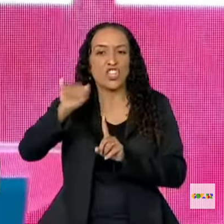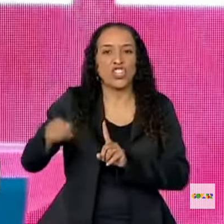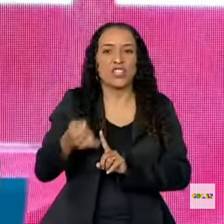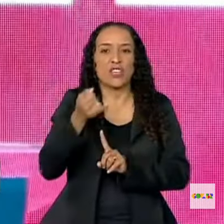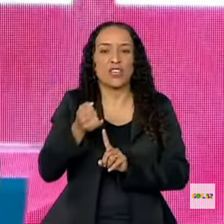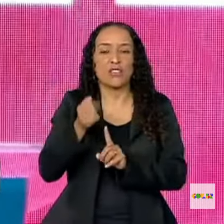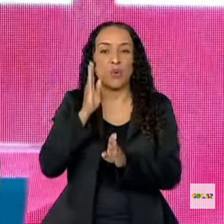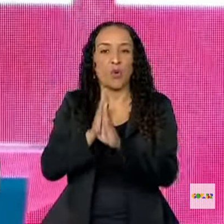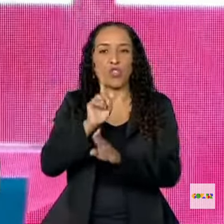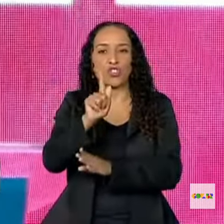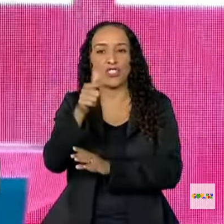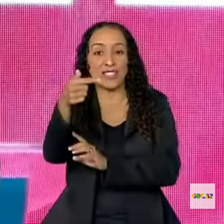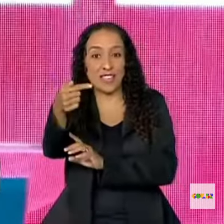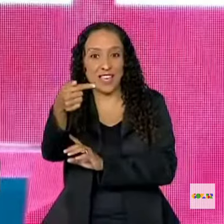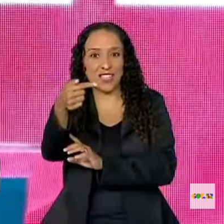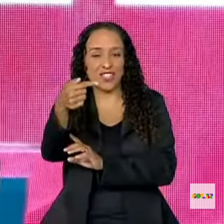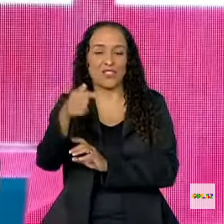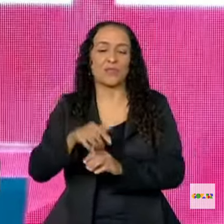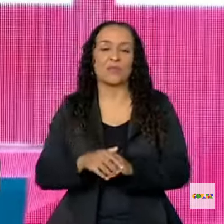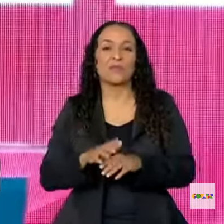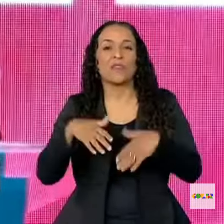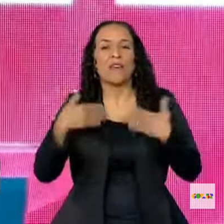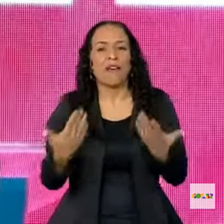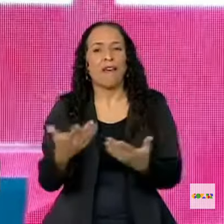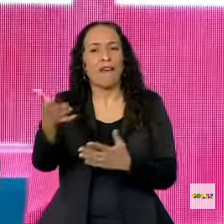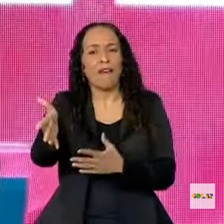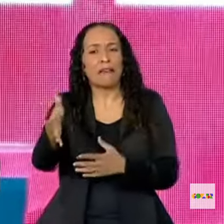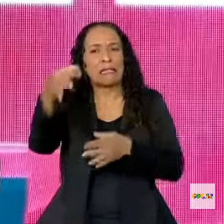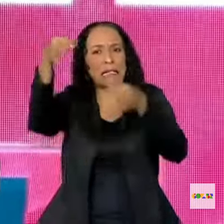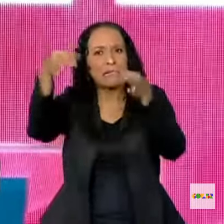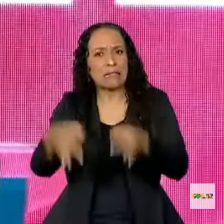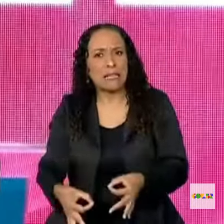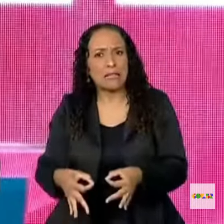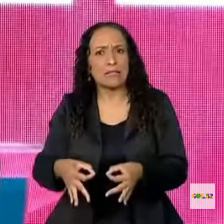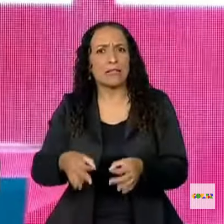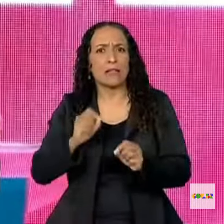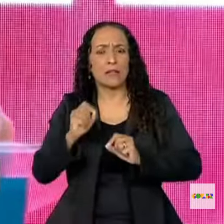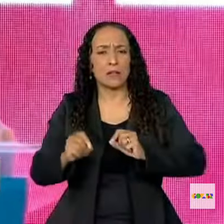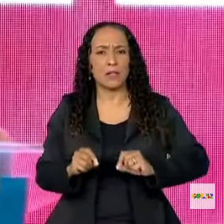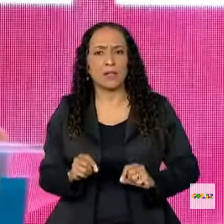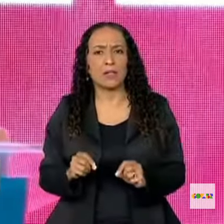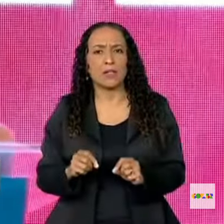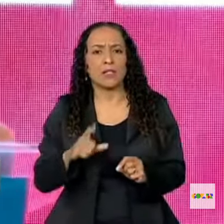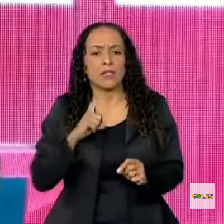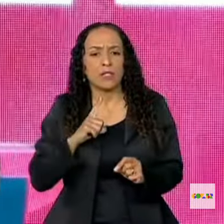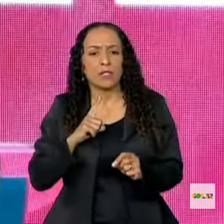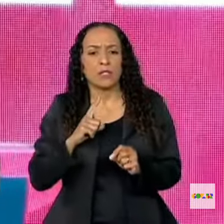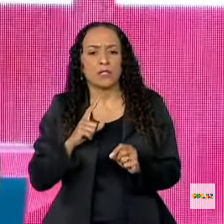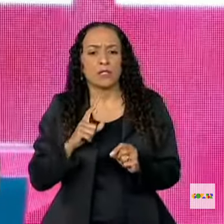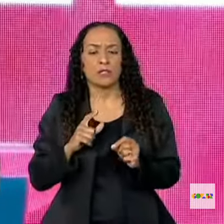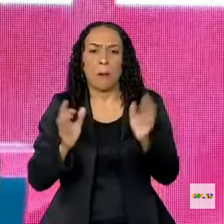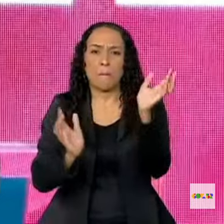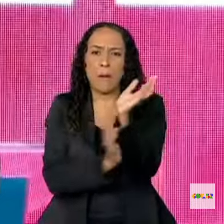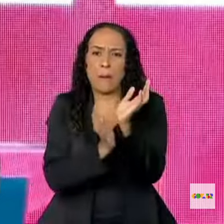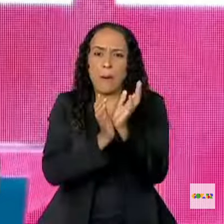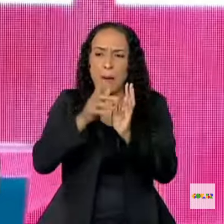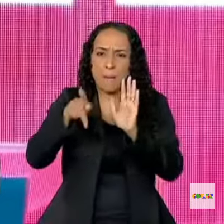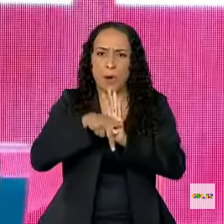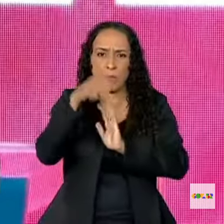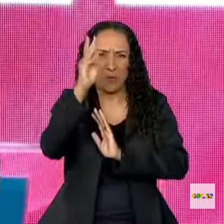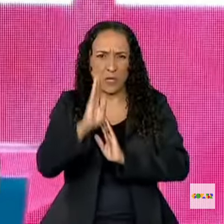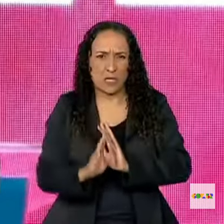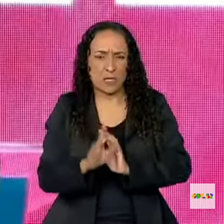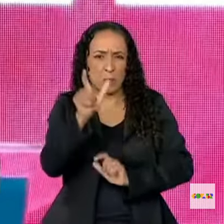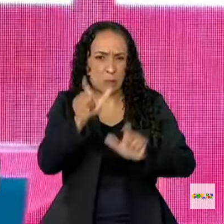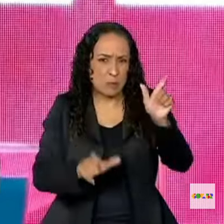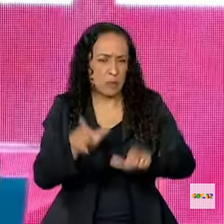G7 em Hiroshima e ela com a certeza absoluta dos grandes burocratas internacionais